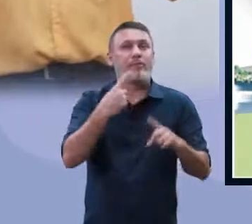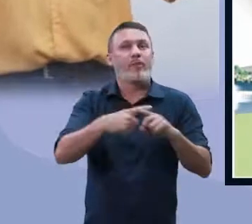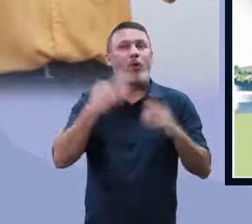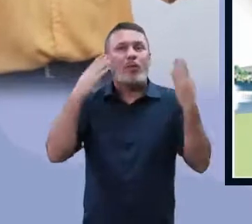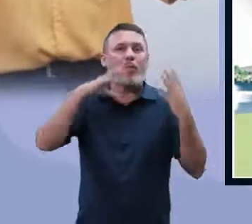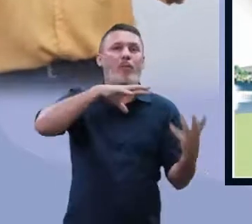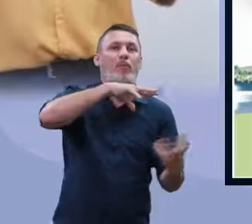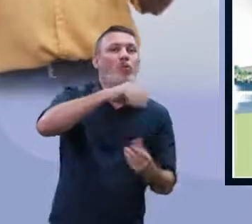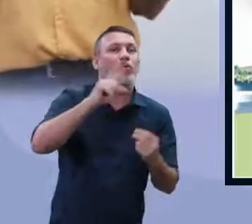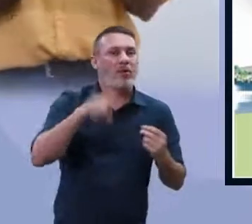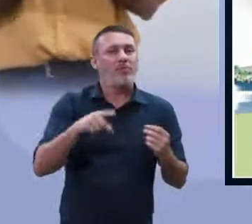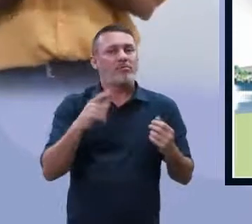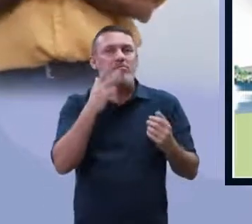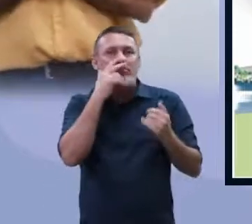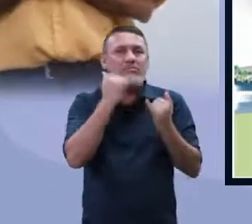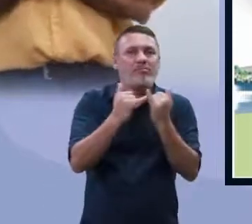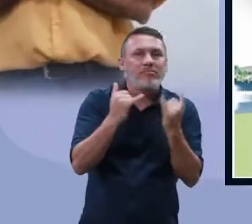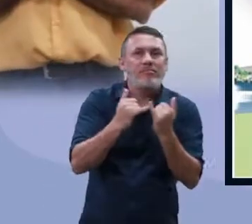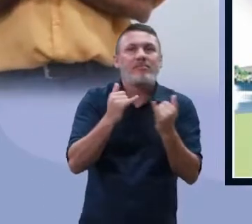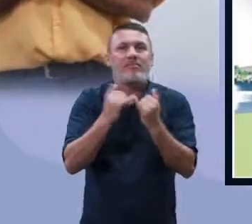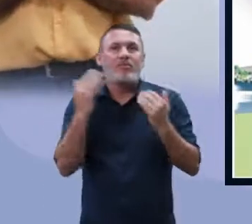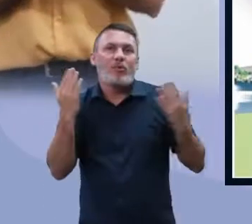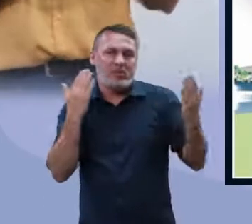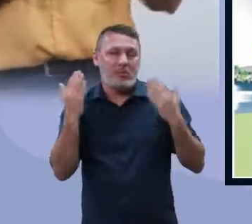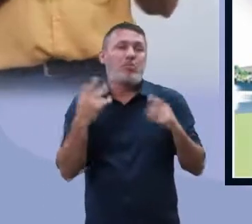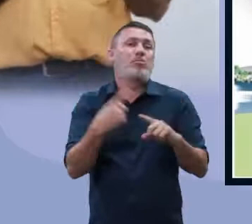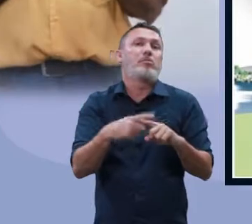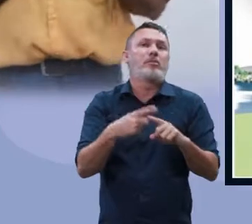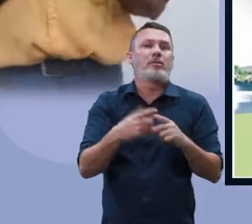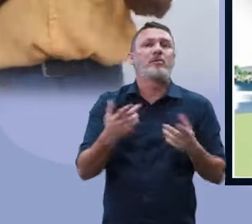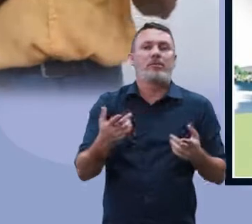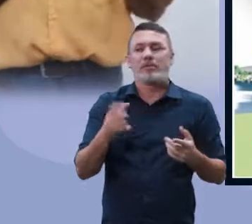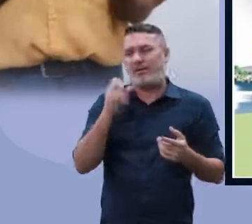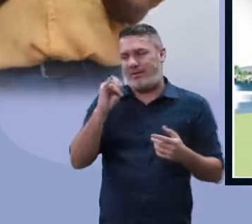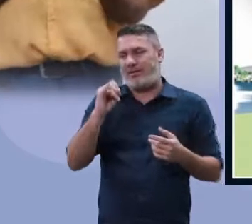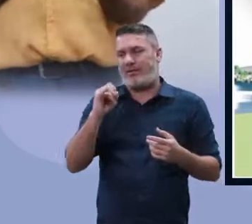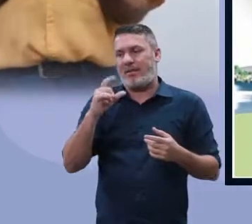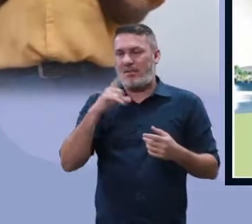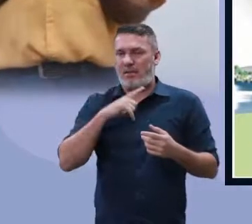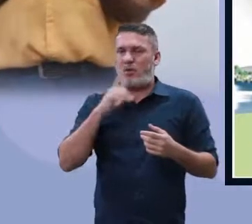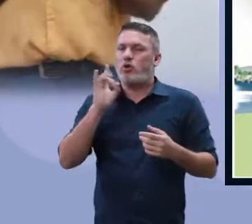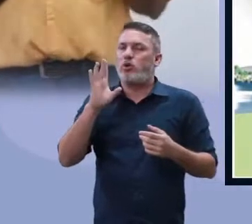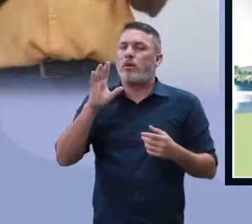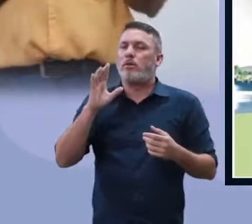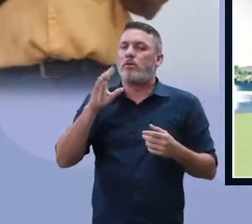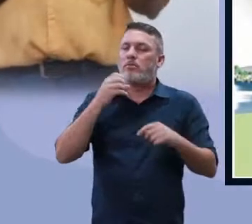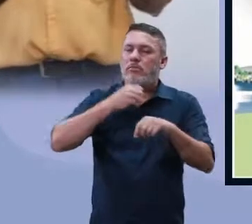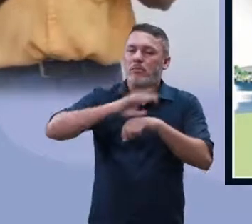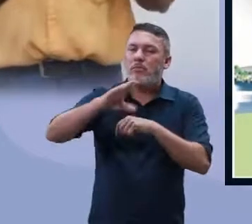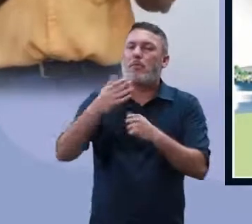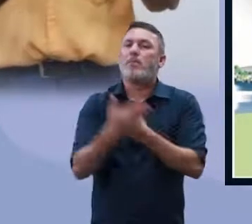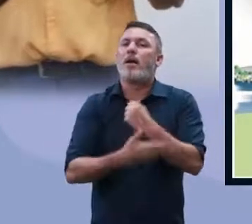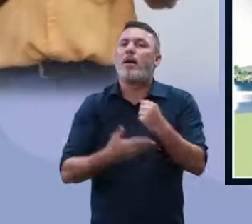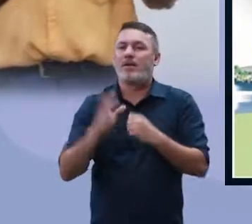lado de fora. Então, é mais ou menos essa a ideia. Por quê? Porque, teoricamente falando, se